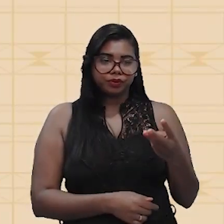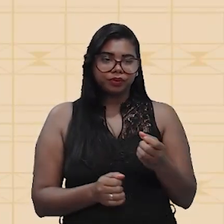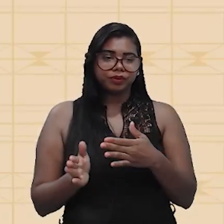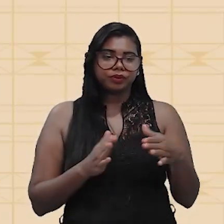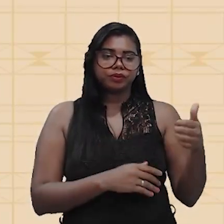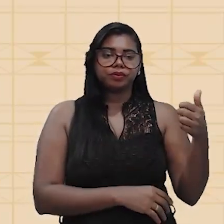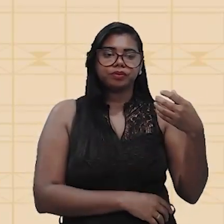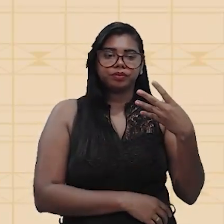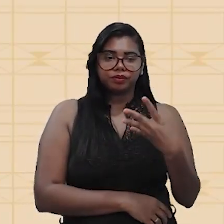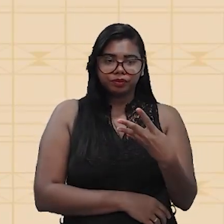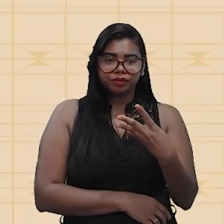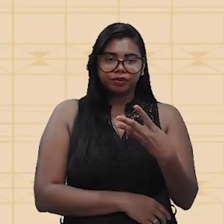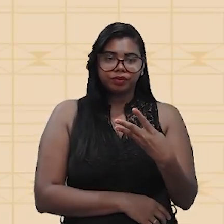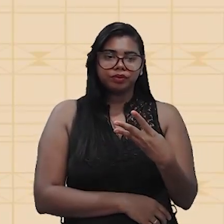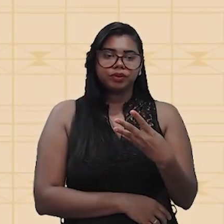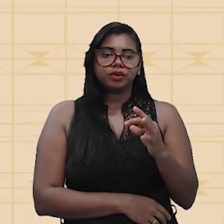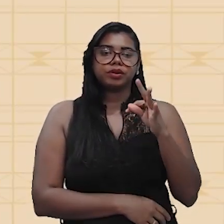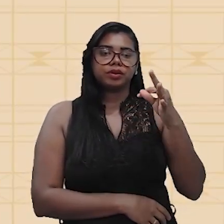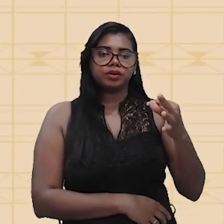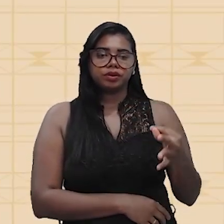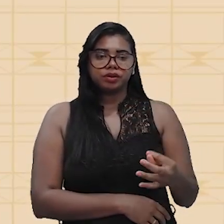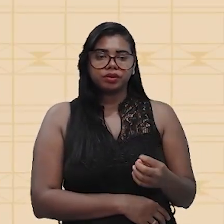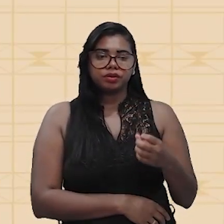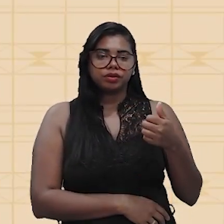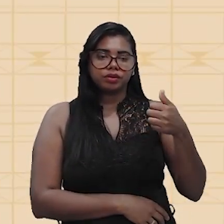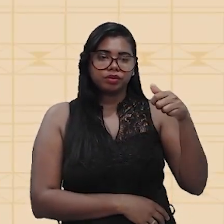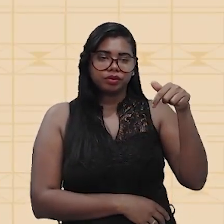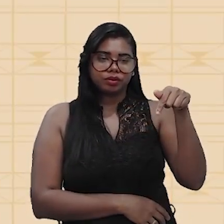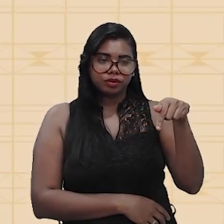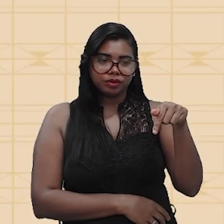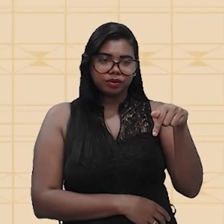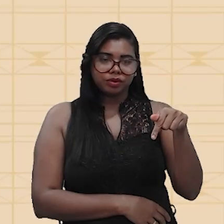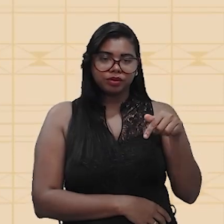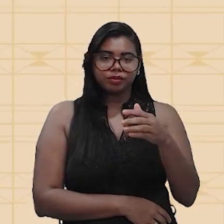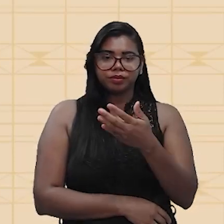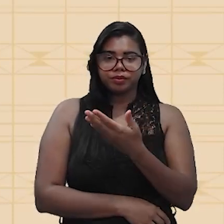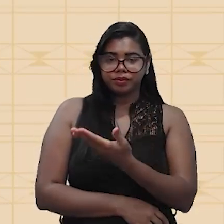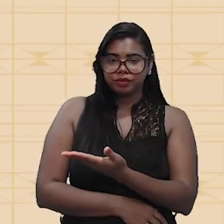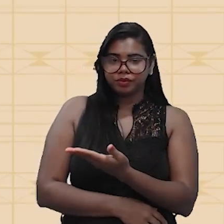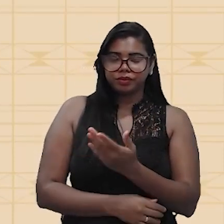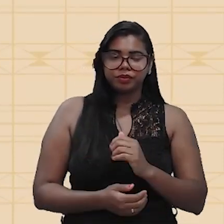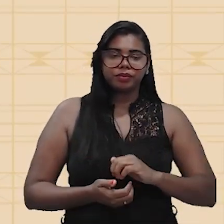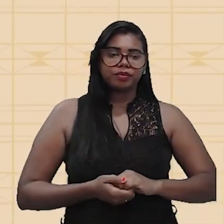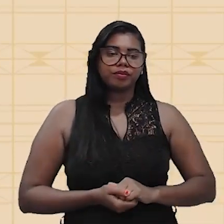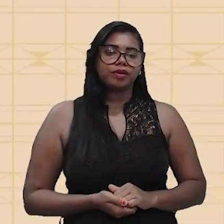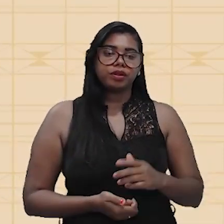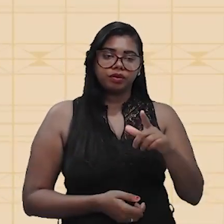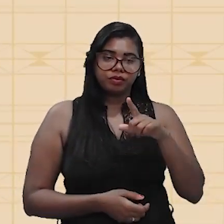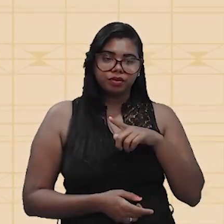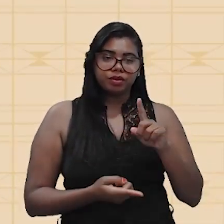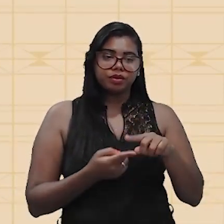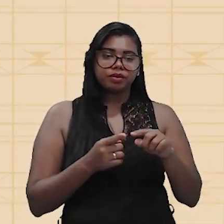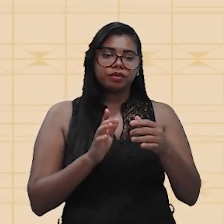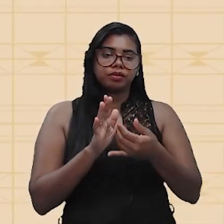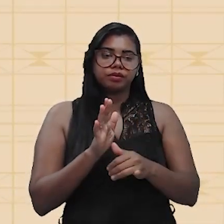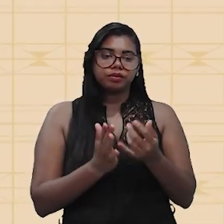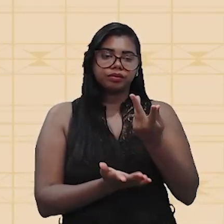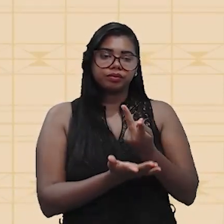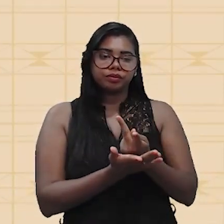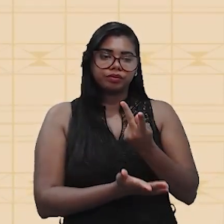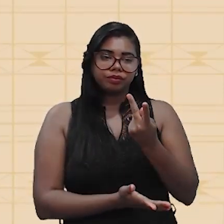uma resistência total de 17 ohms. Agora que você tem o gerador resultante e o resistor